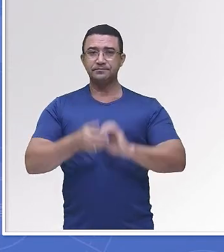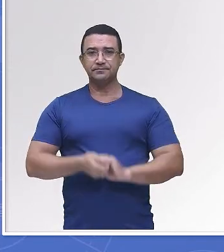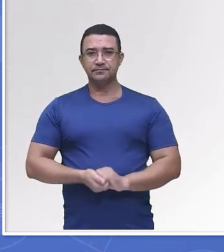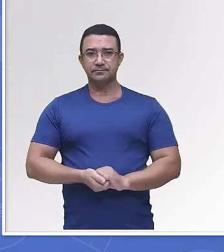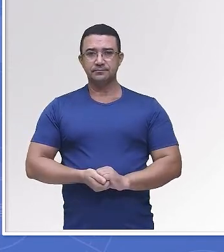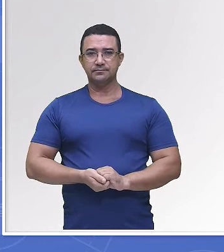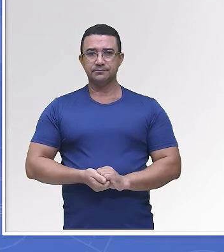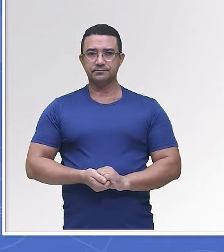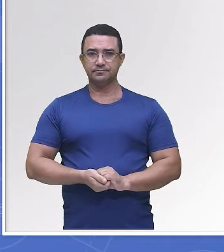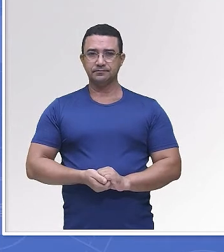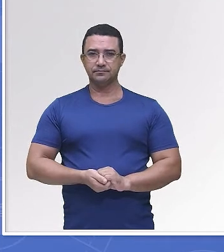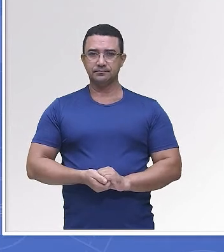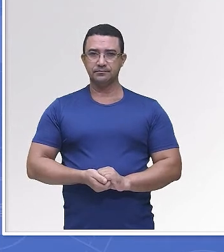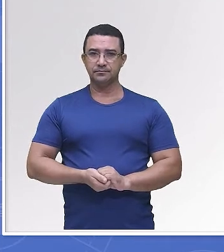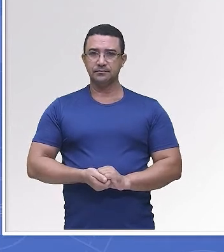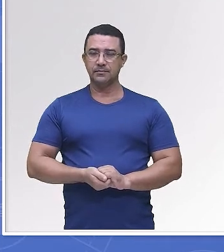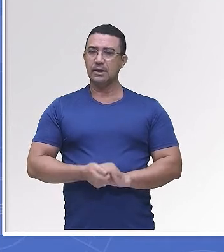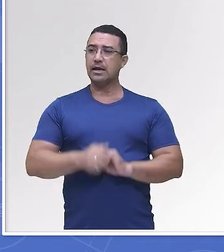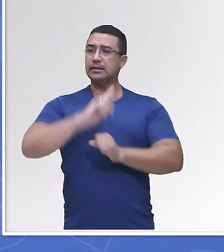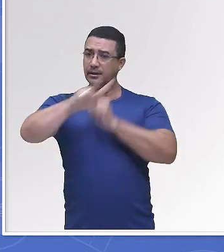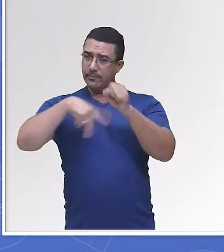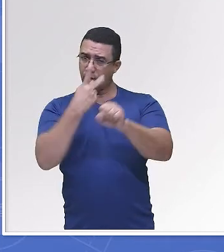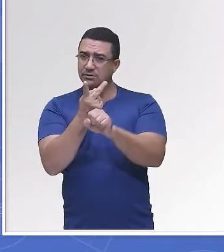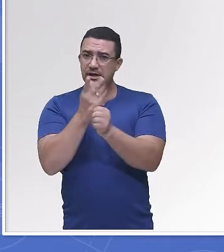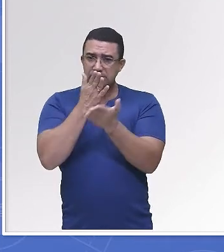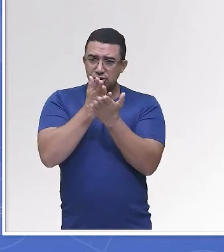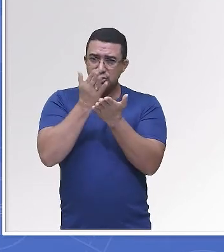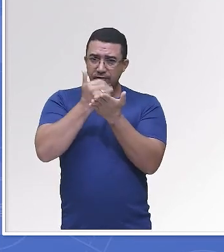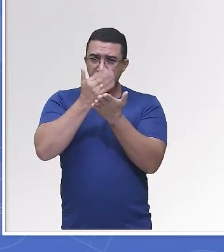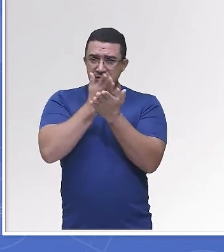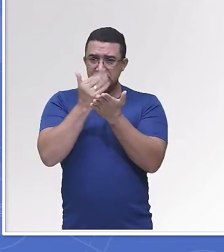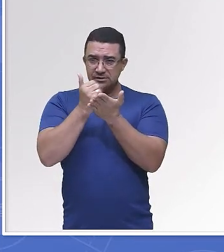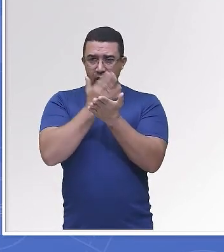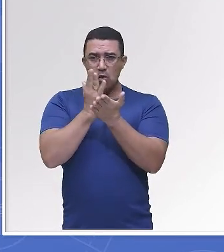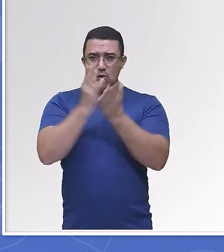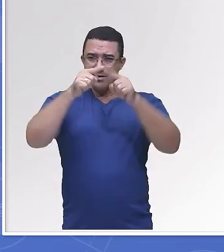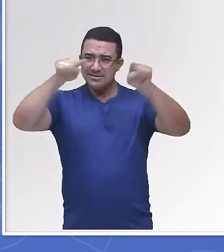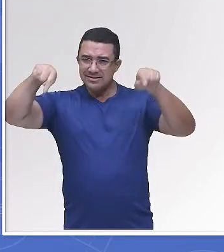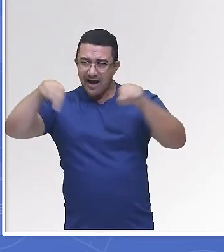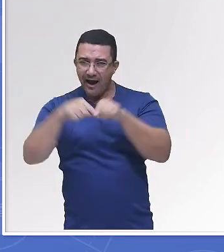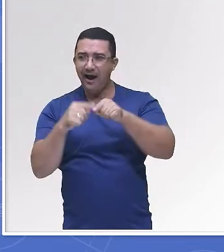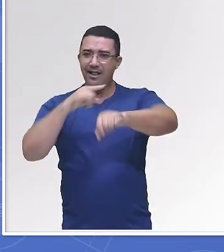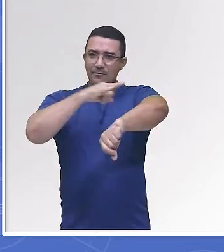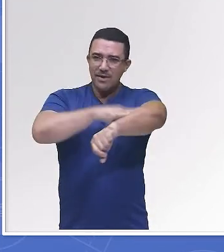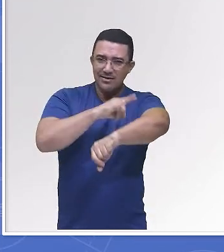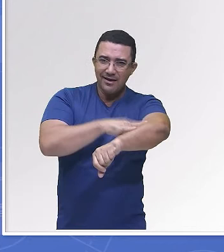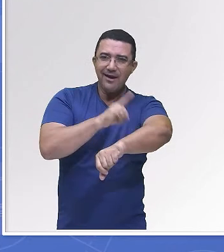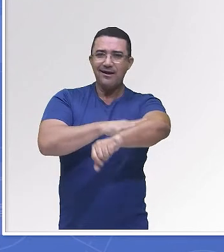para as partes da casa, né? Em que ele fala dos cômodos